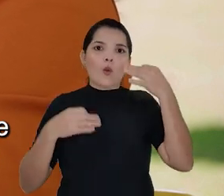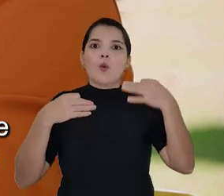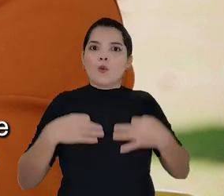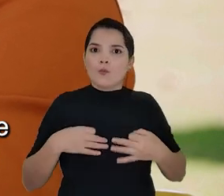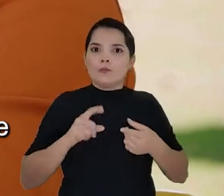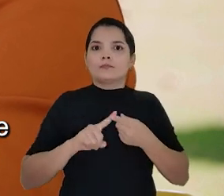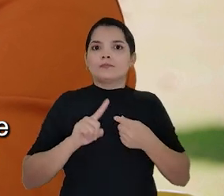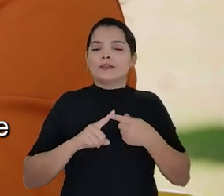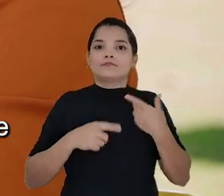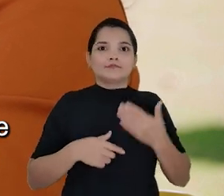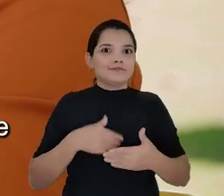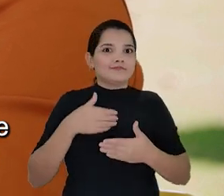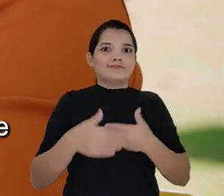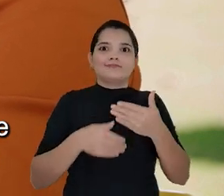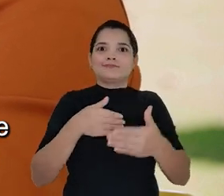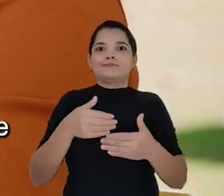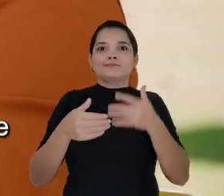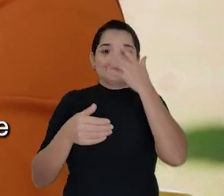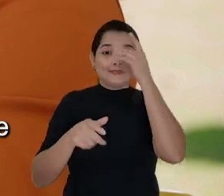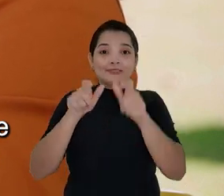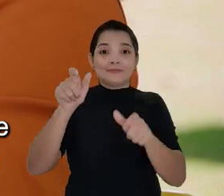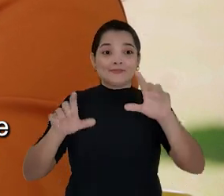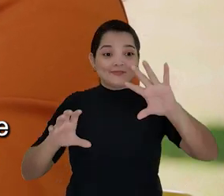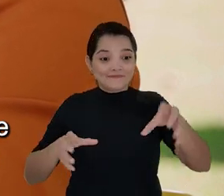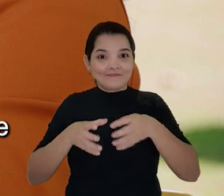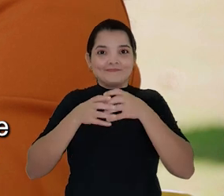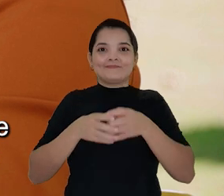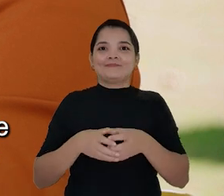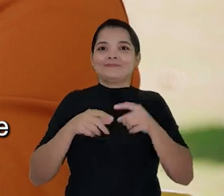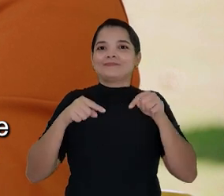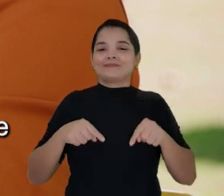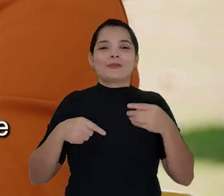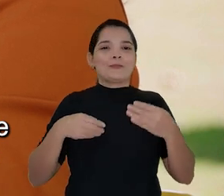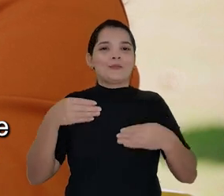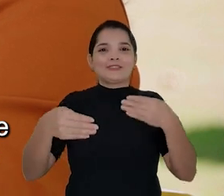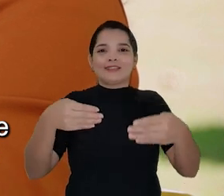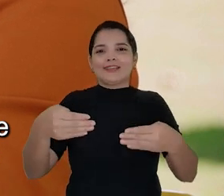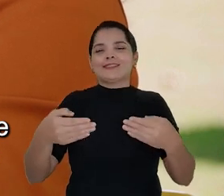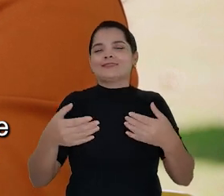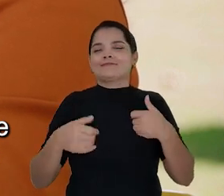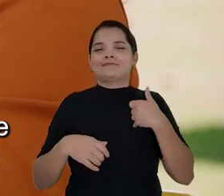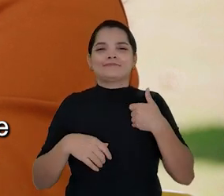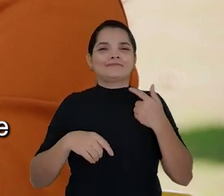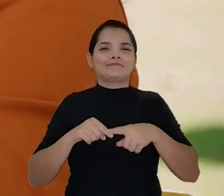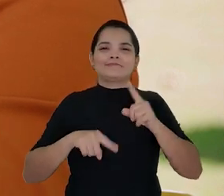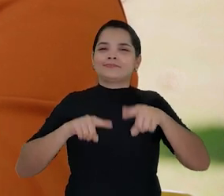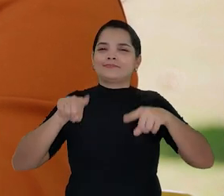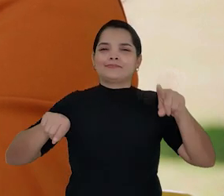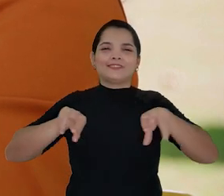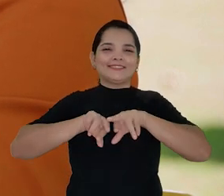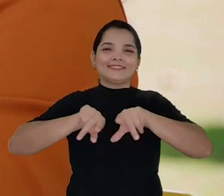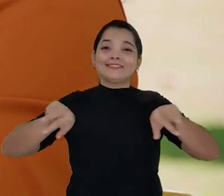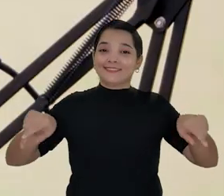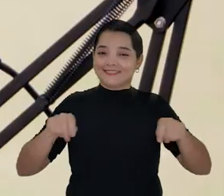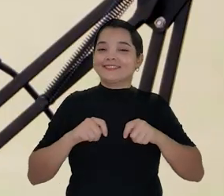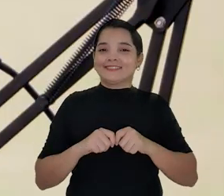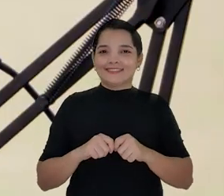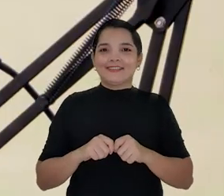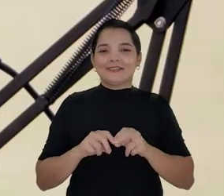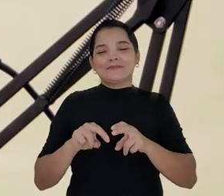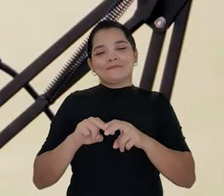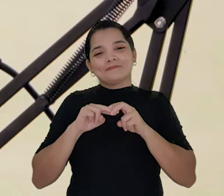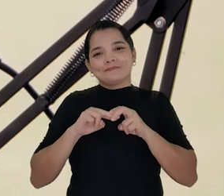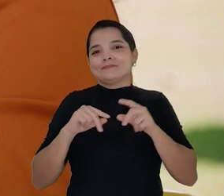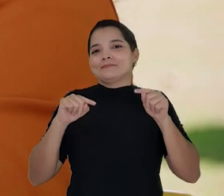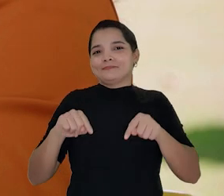e que cada vez mais agregue pessoas a esse processo nas diferentes faixas etárias né